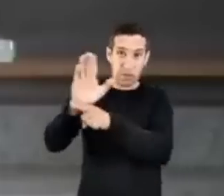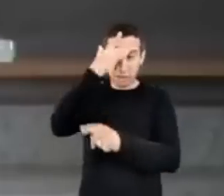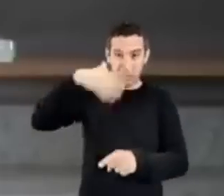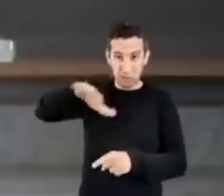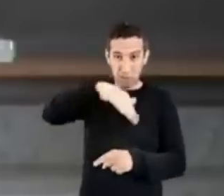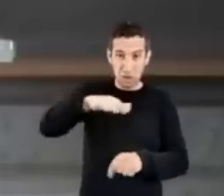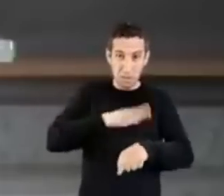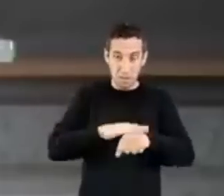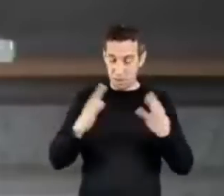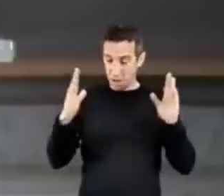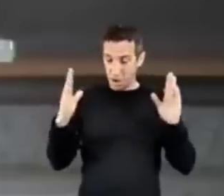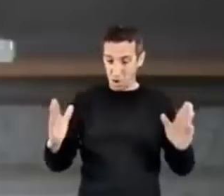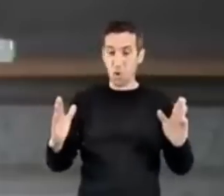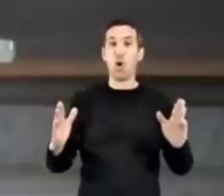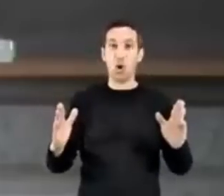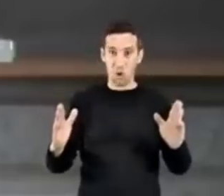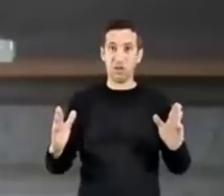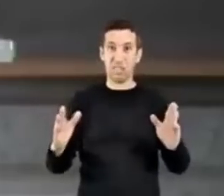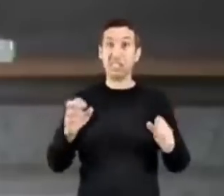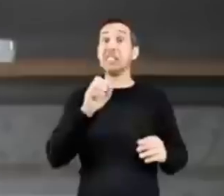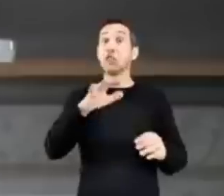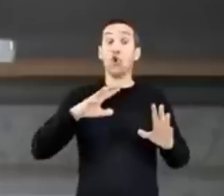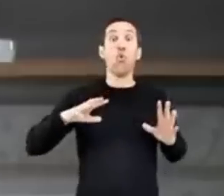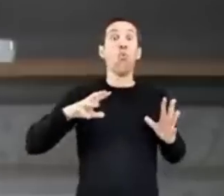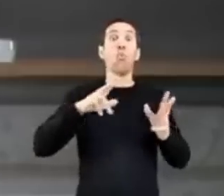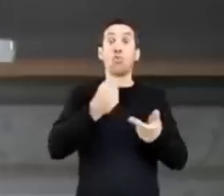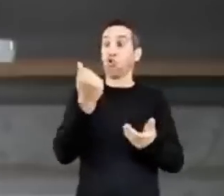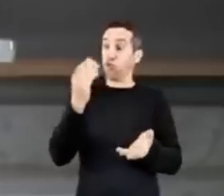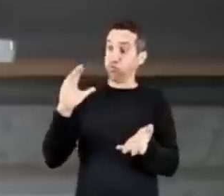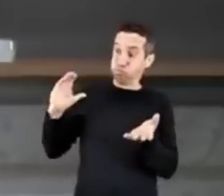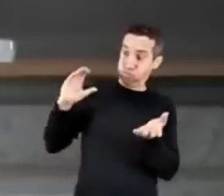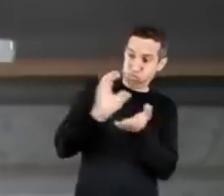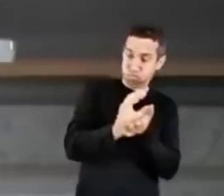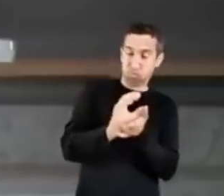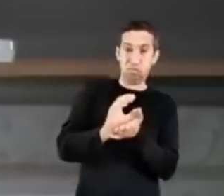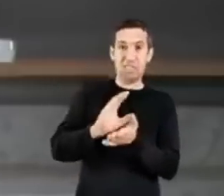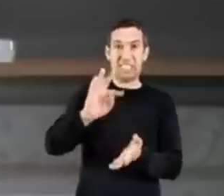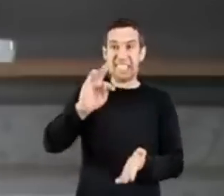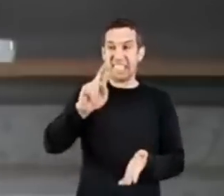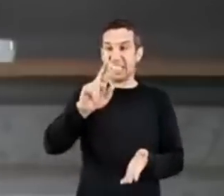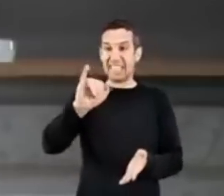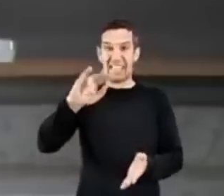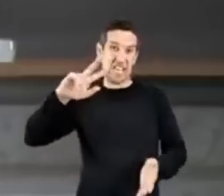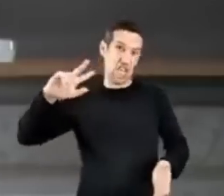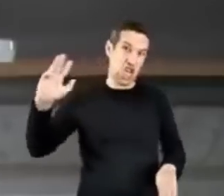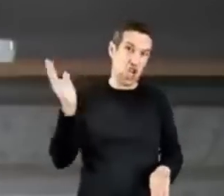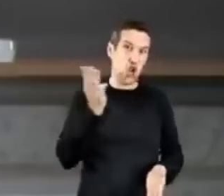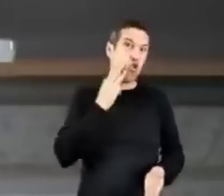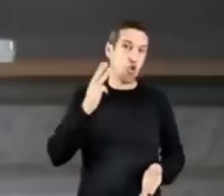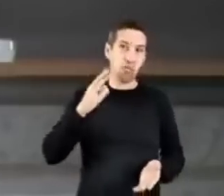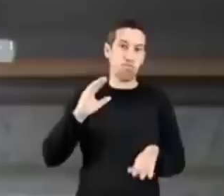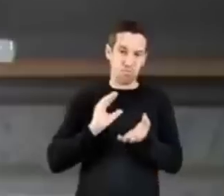crítica ah se o mundo inteiro tá investido bilhões trilhões para buscar uma solução